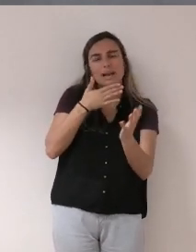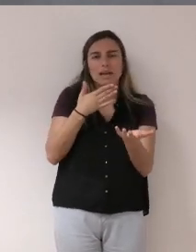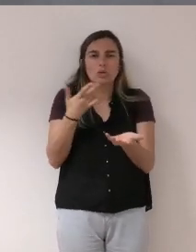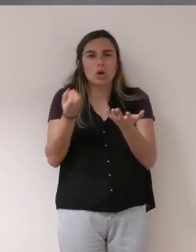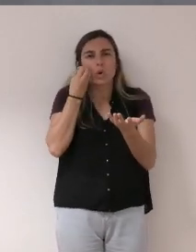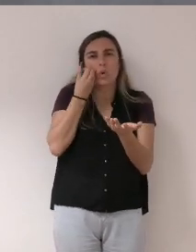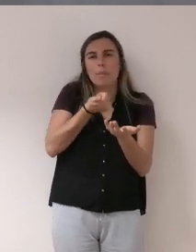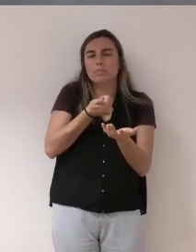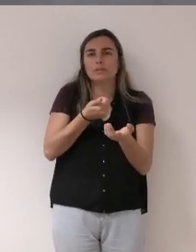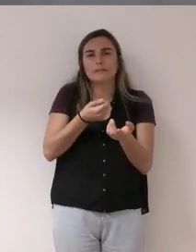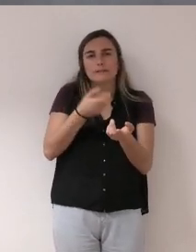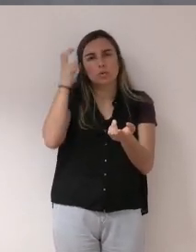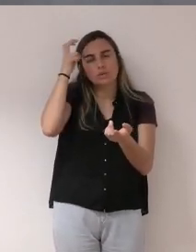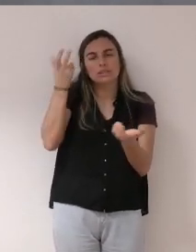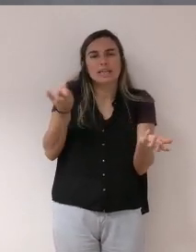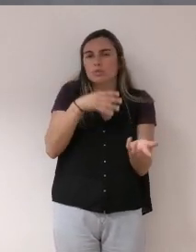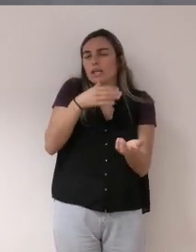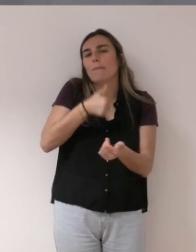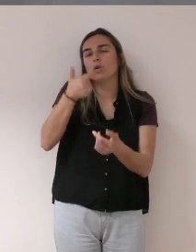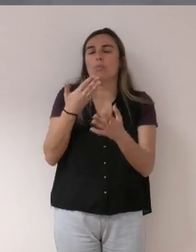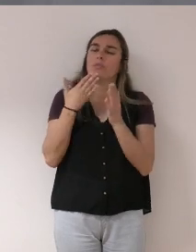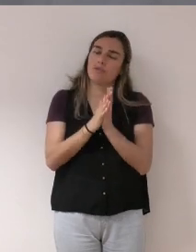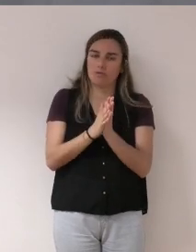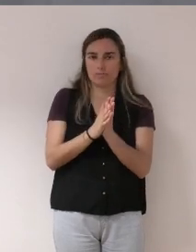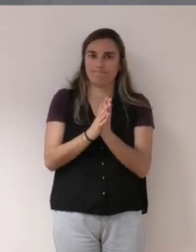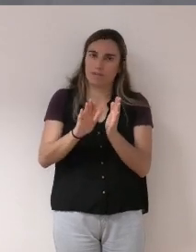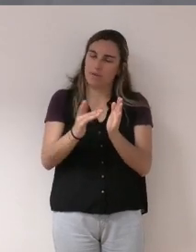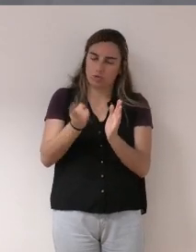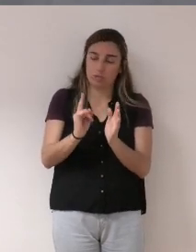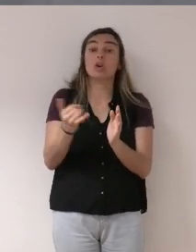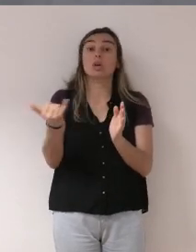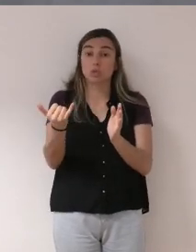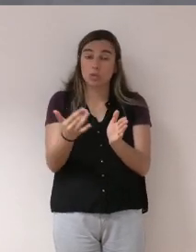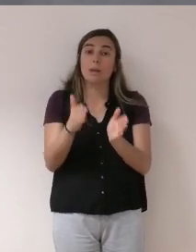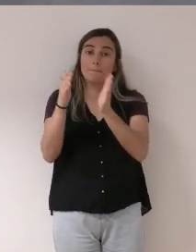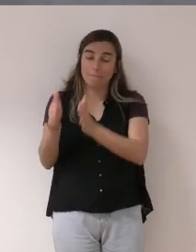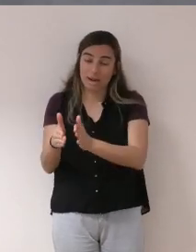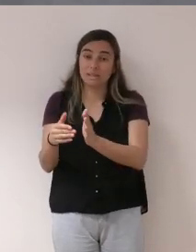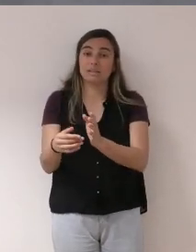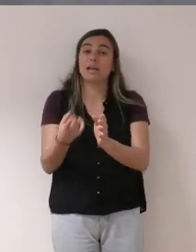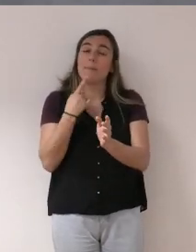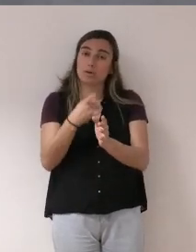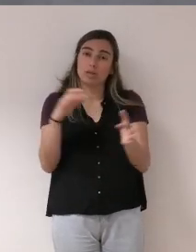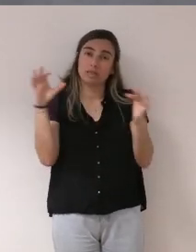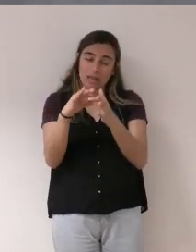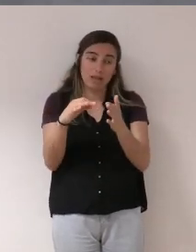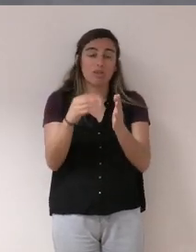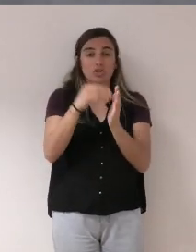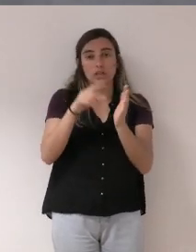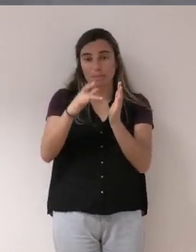utilizou. E transformei isso, segunda parte da questão, para a sua escrita e para os seus